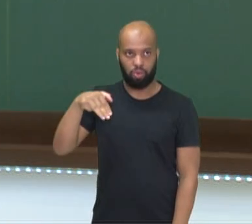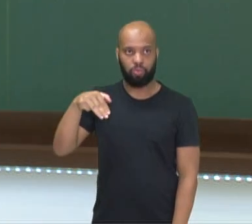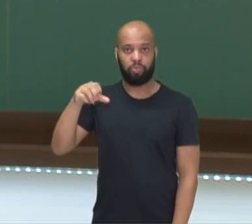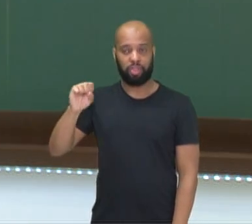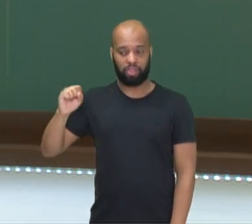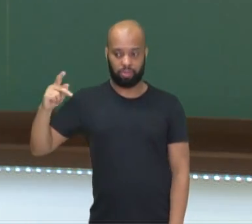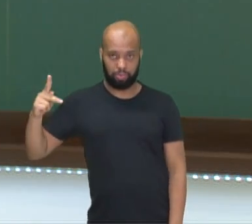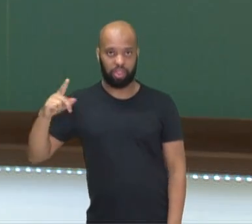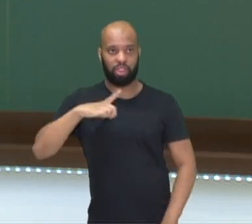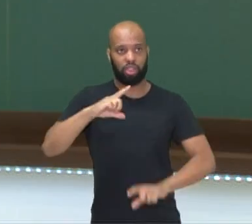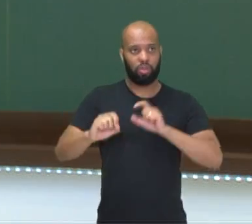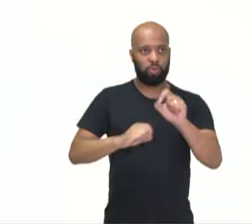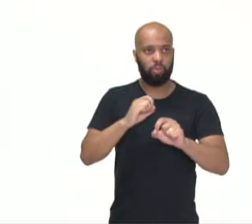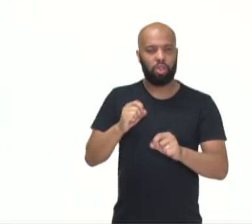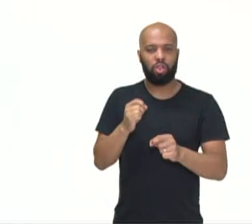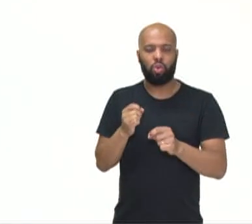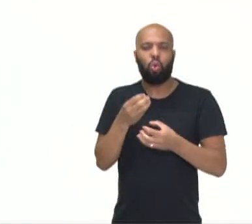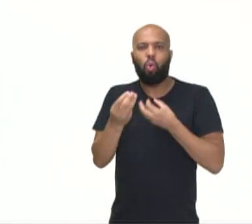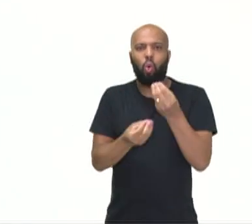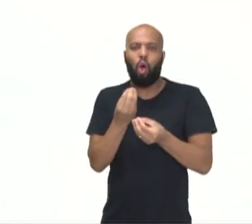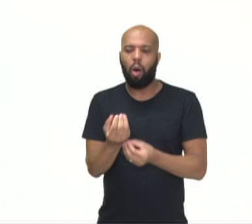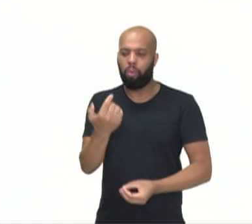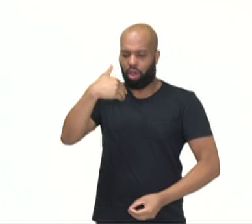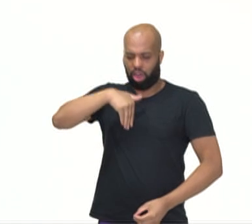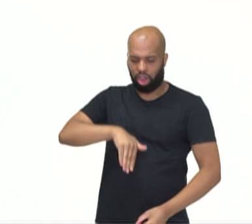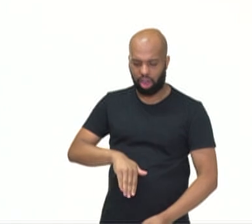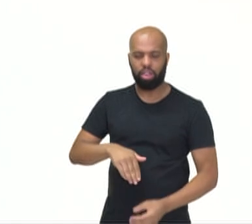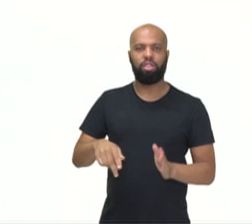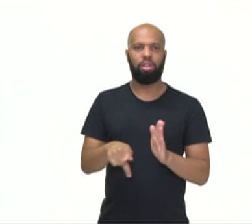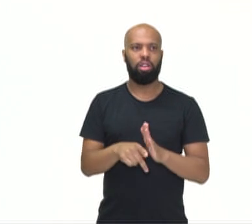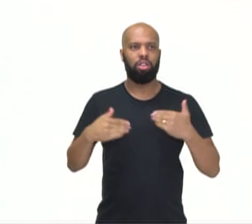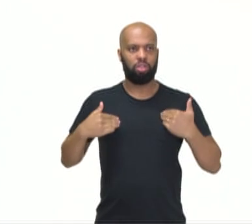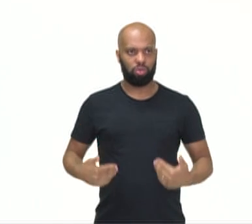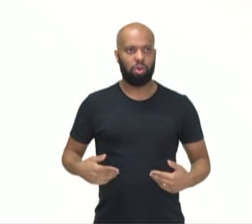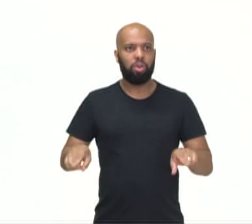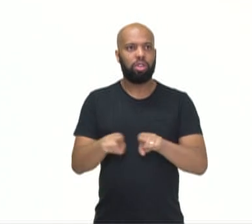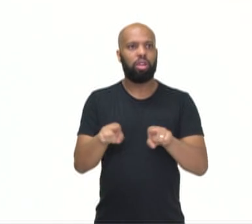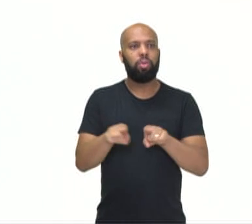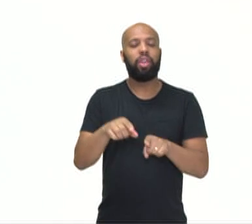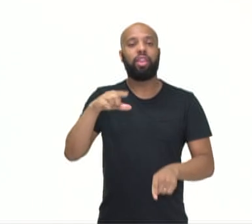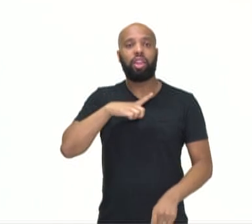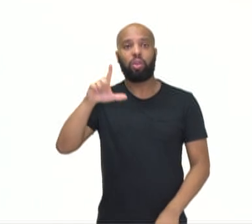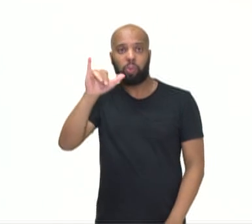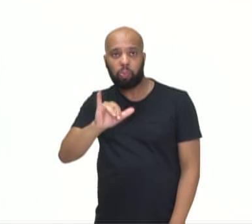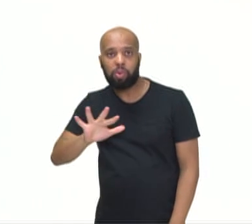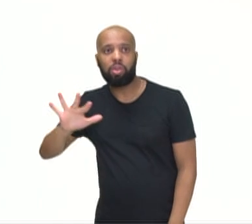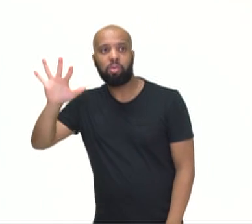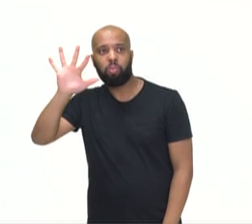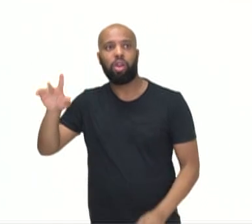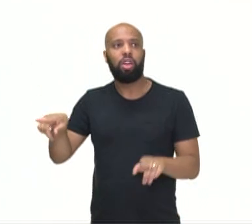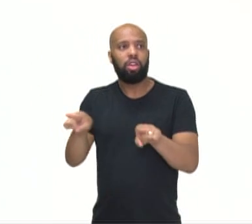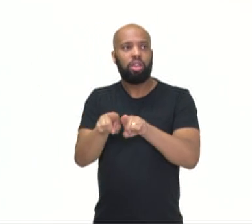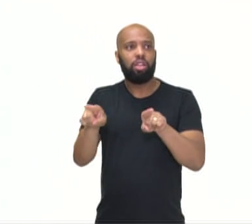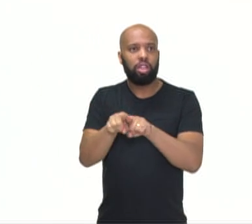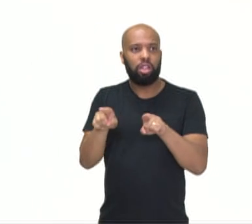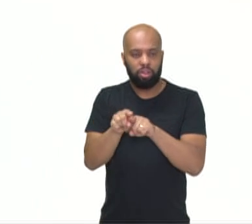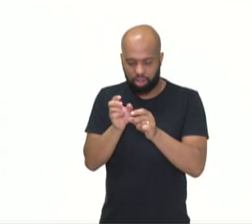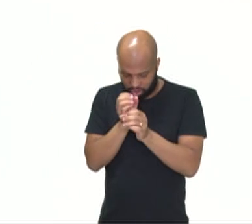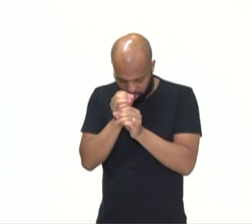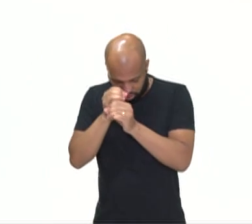a entrada desse organismo no nosso corpo. Tem uma imagem aqui na direita de